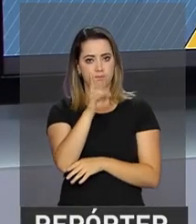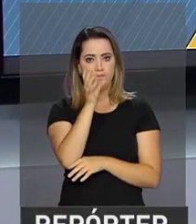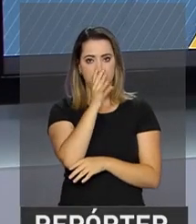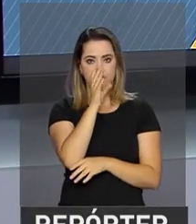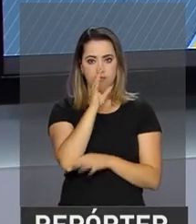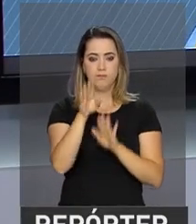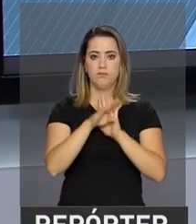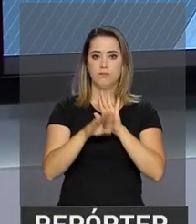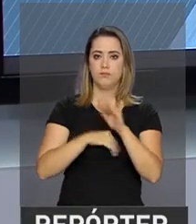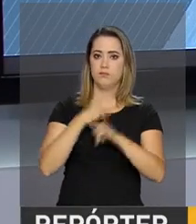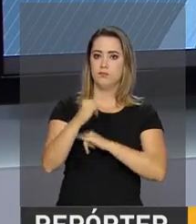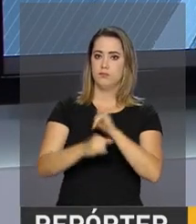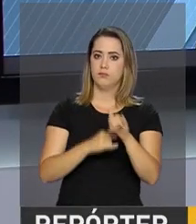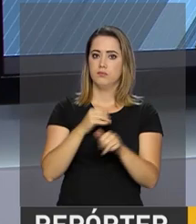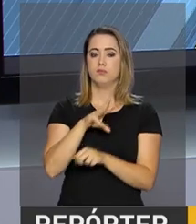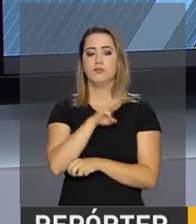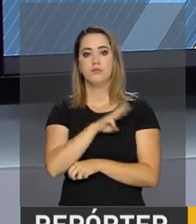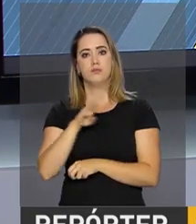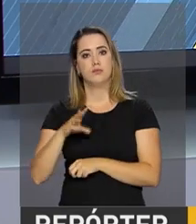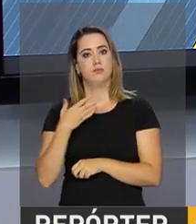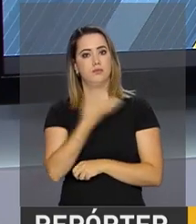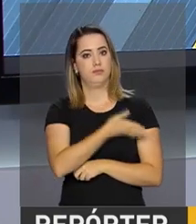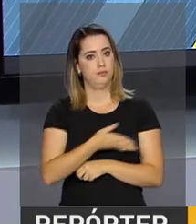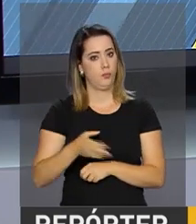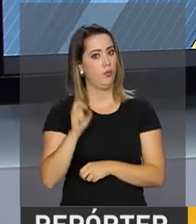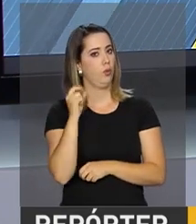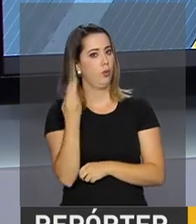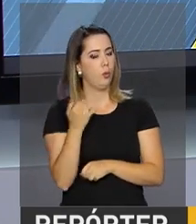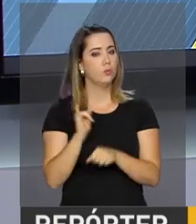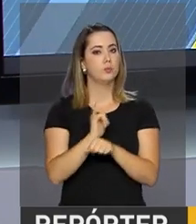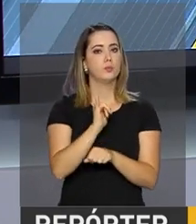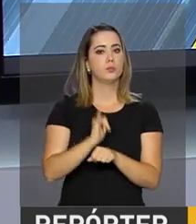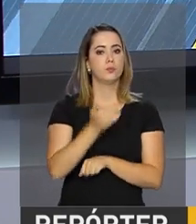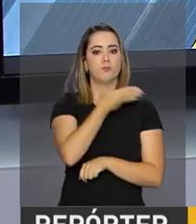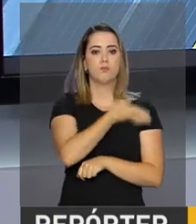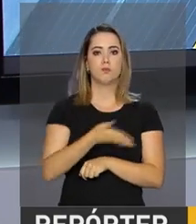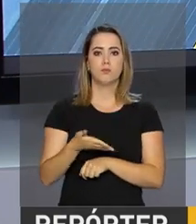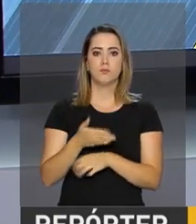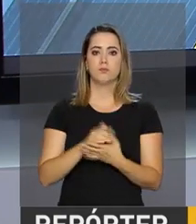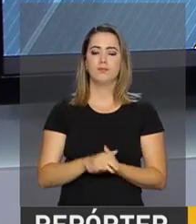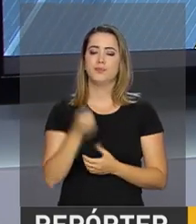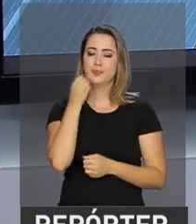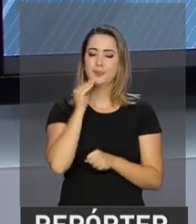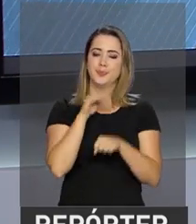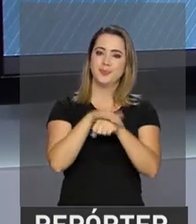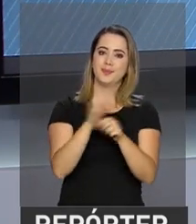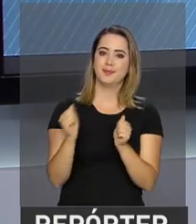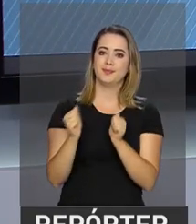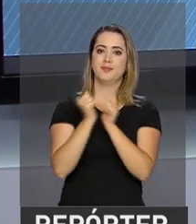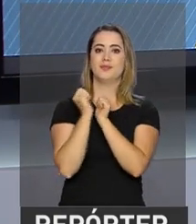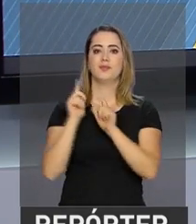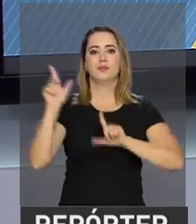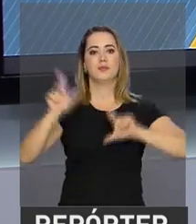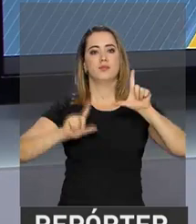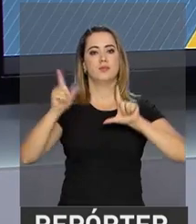nossa programação pela internet no site da NBR ou em nosso canal no YouTube. Uma boa noite para você e